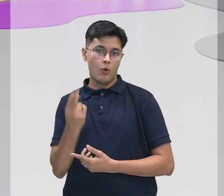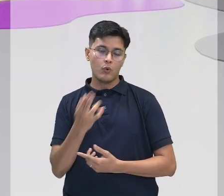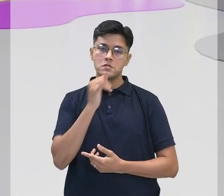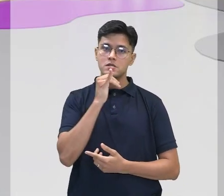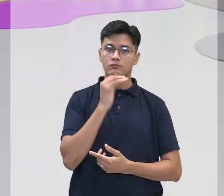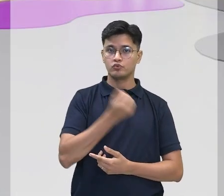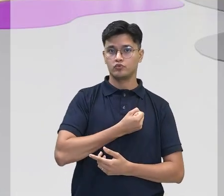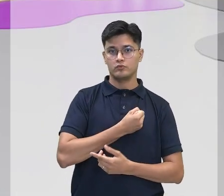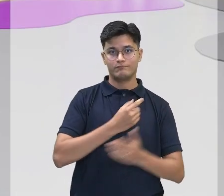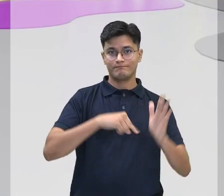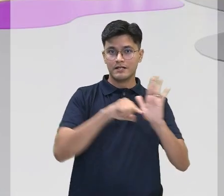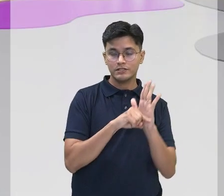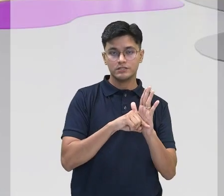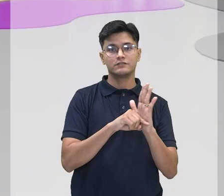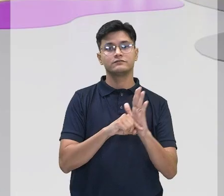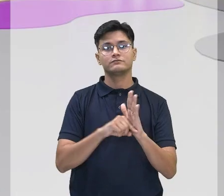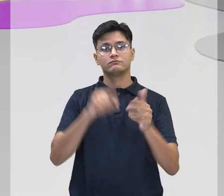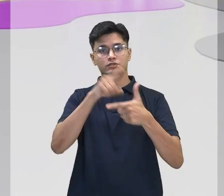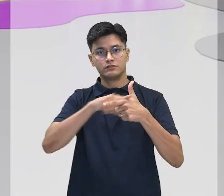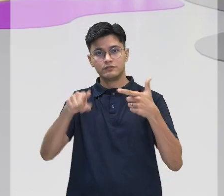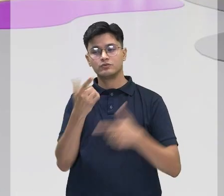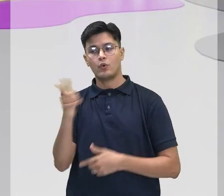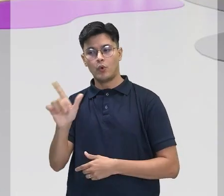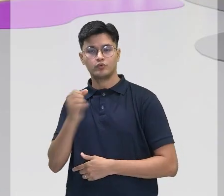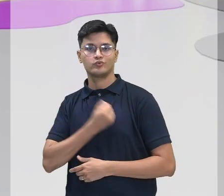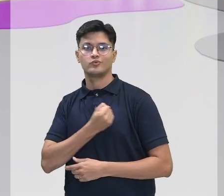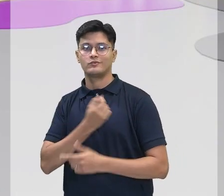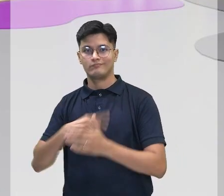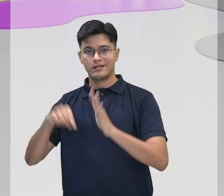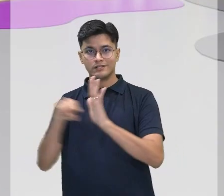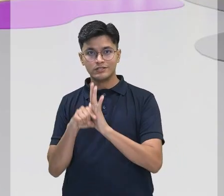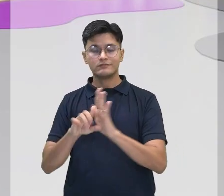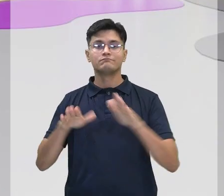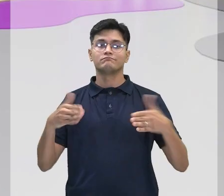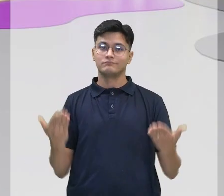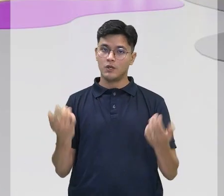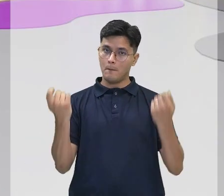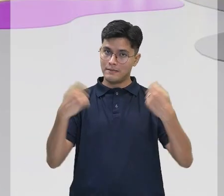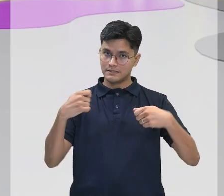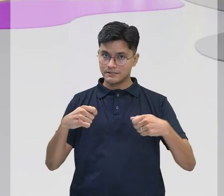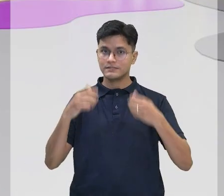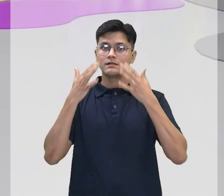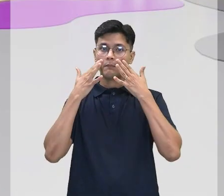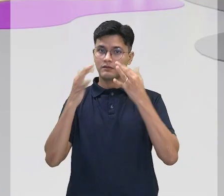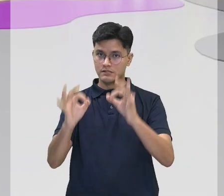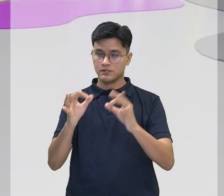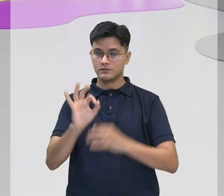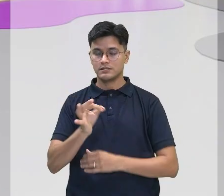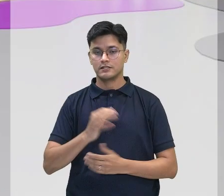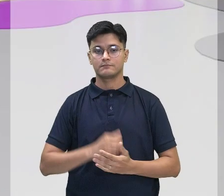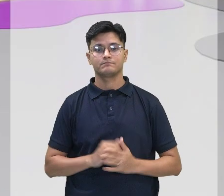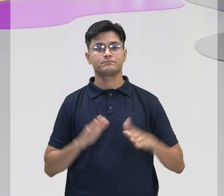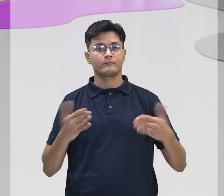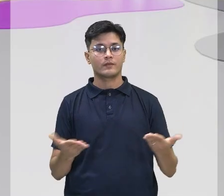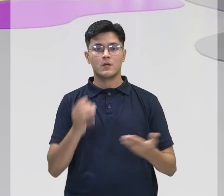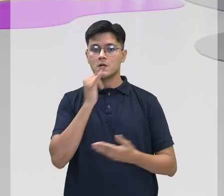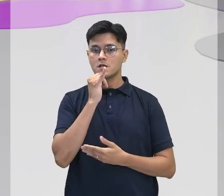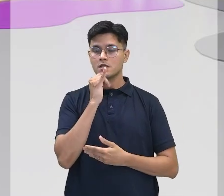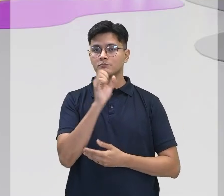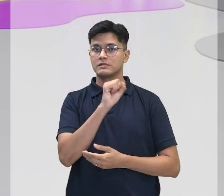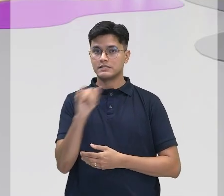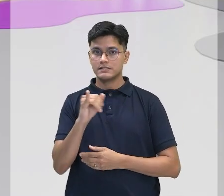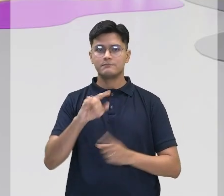anota aí, bota no seu caderno em evidência o seguinte: divisão de números inteiros, sinais iguais, o